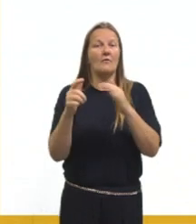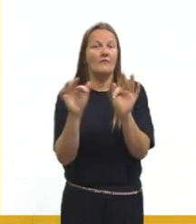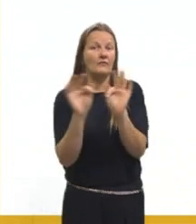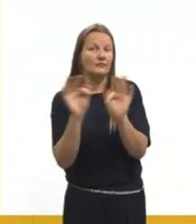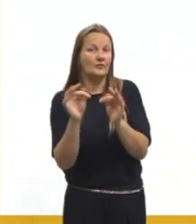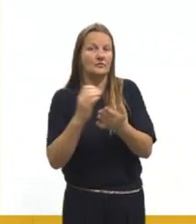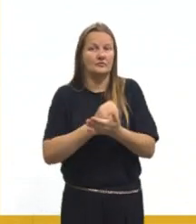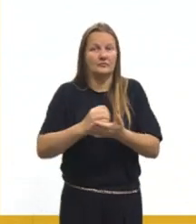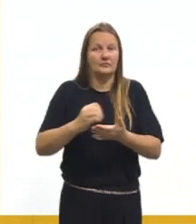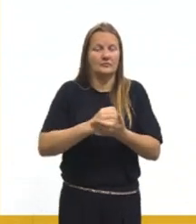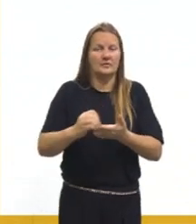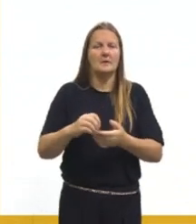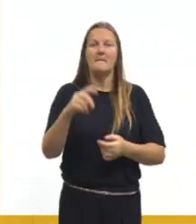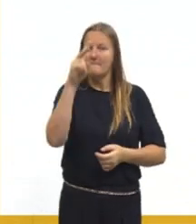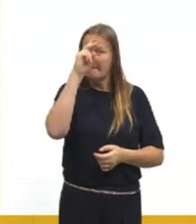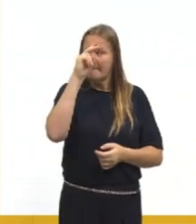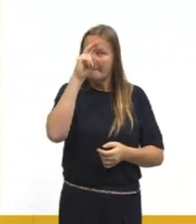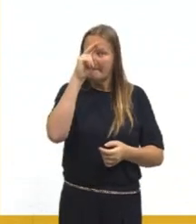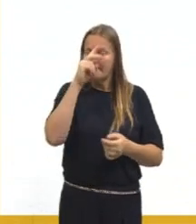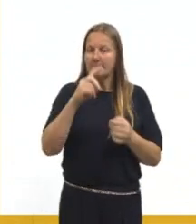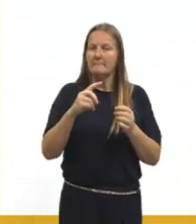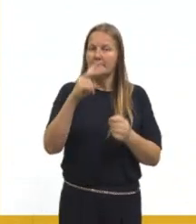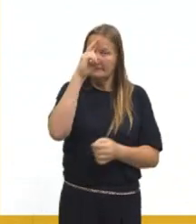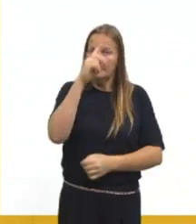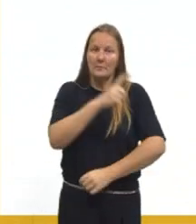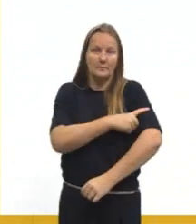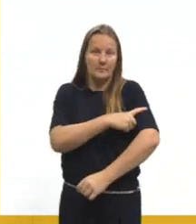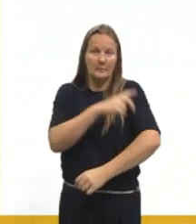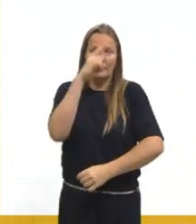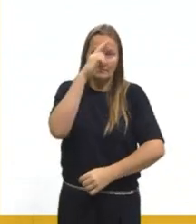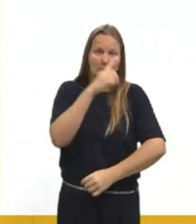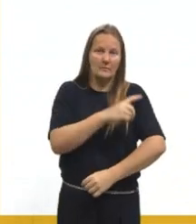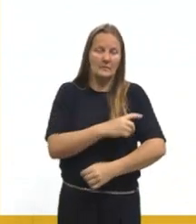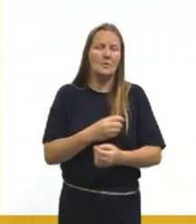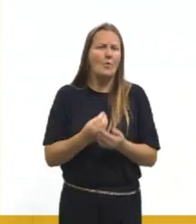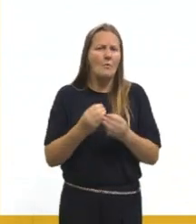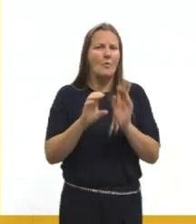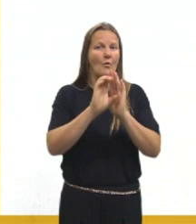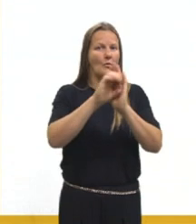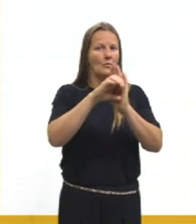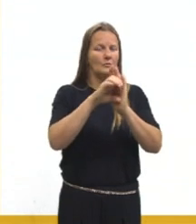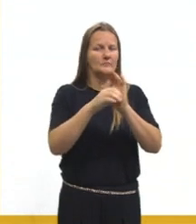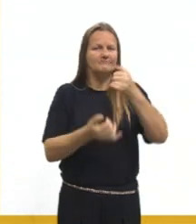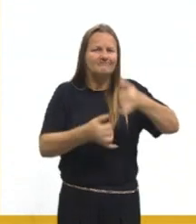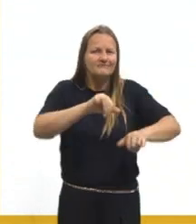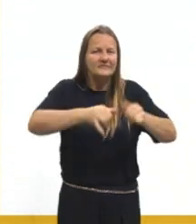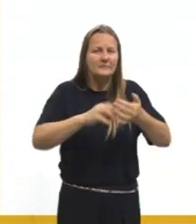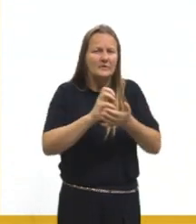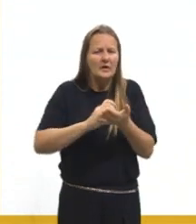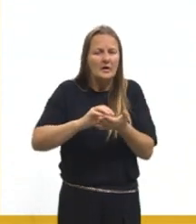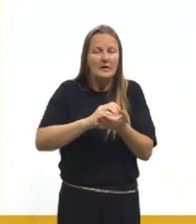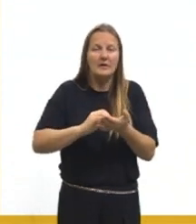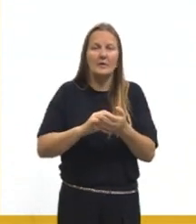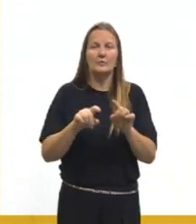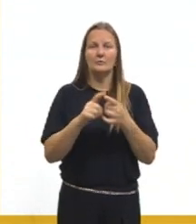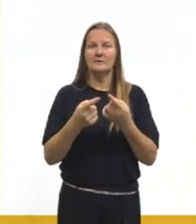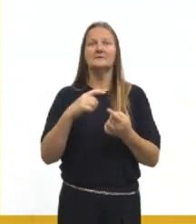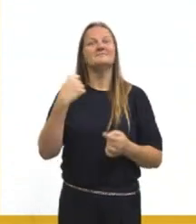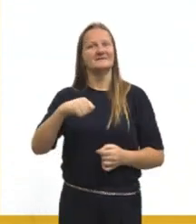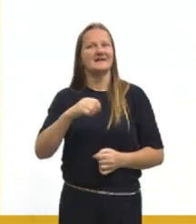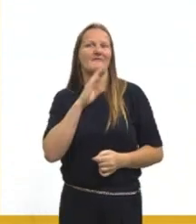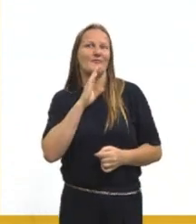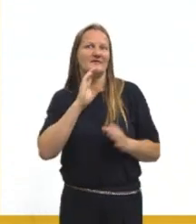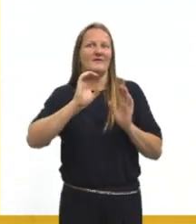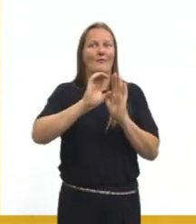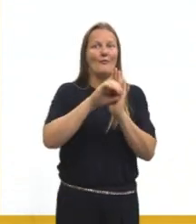médio Então essa questão de conceitual que a gente sempre pensa na Química na parte dos cálculos né que traz aquelas questões